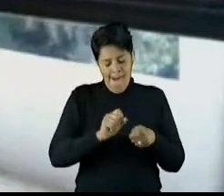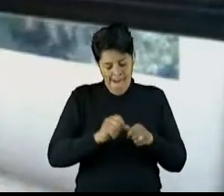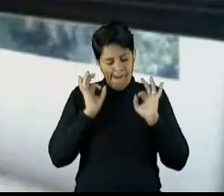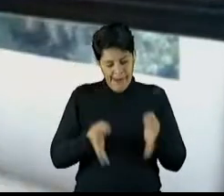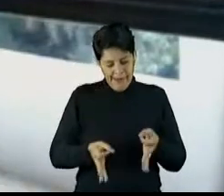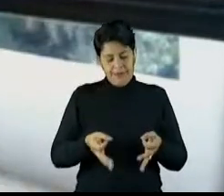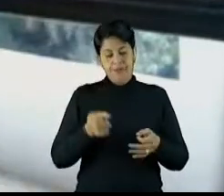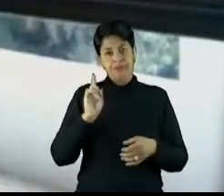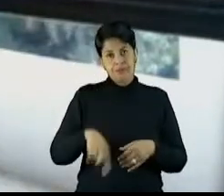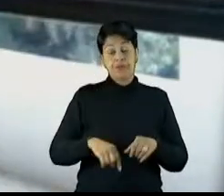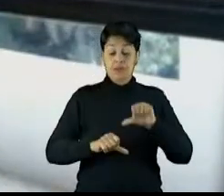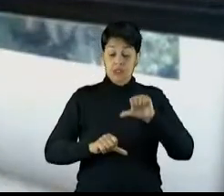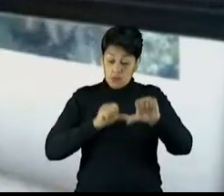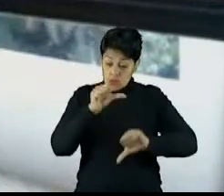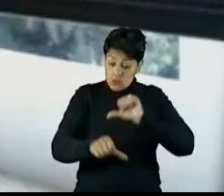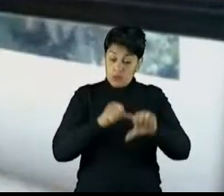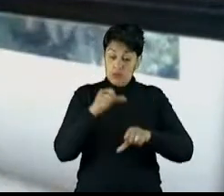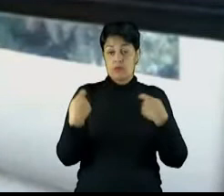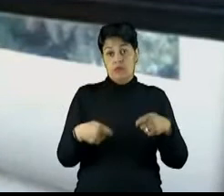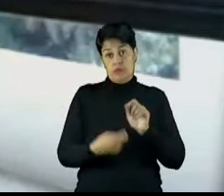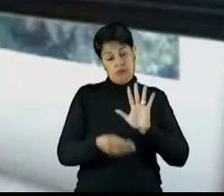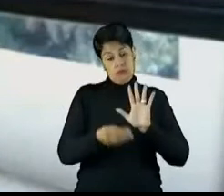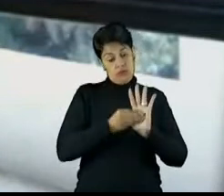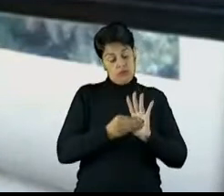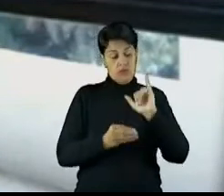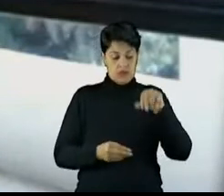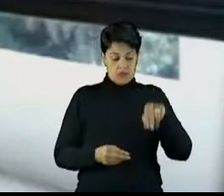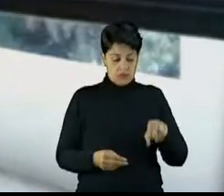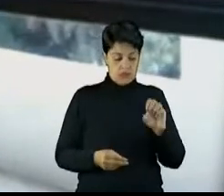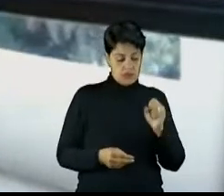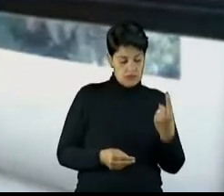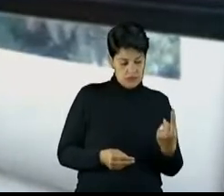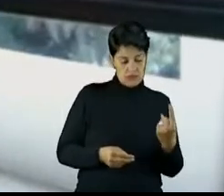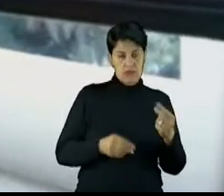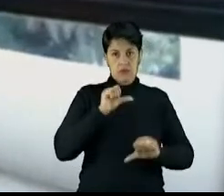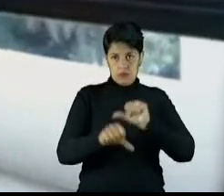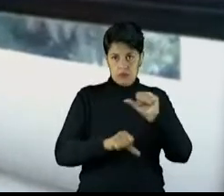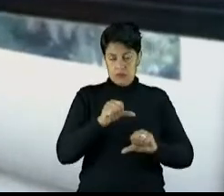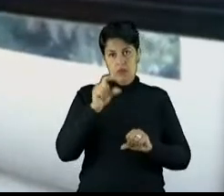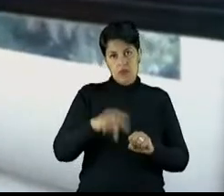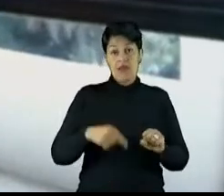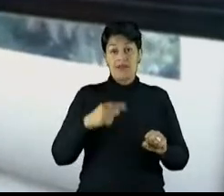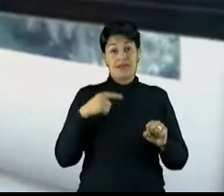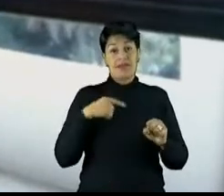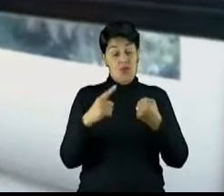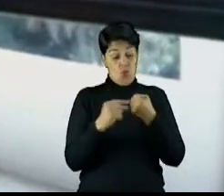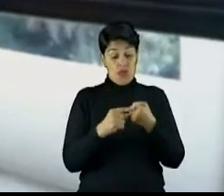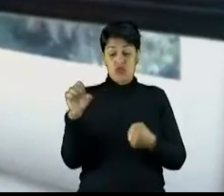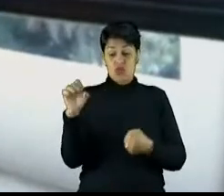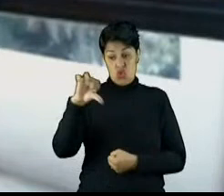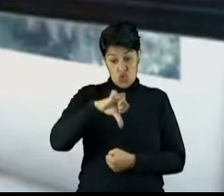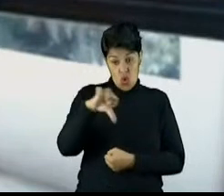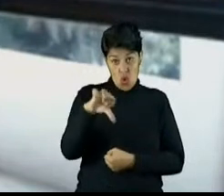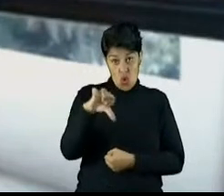demorado assim tanto, porque é uma questão relevantíssima. Mas, de qualquer forma, entendo que está dentro de um cronograma próximo